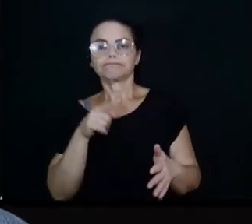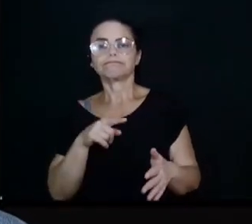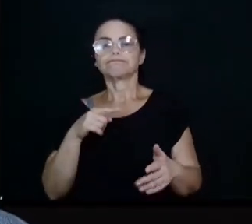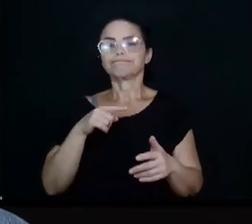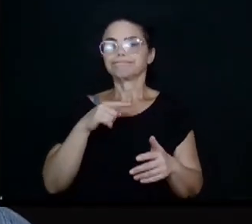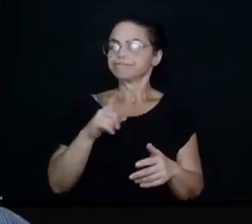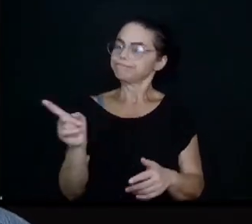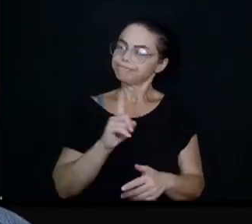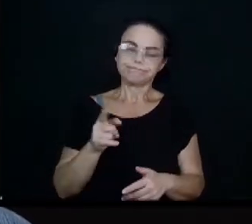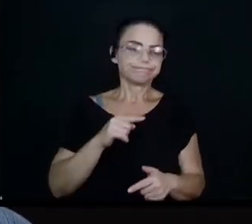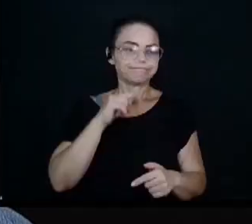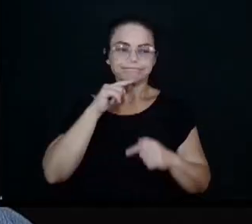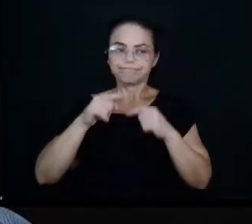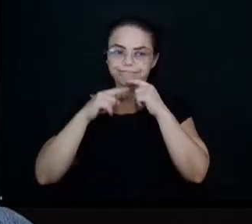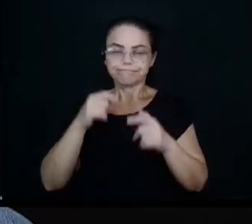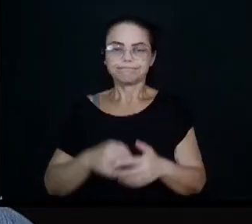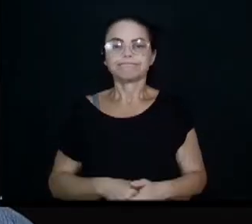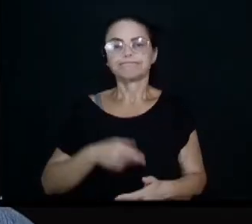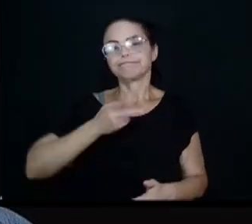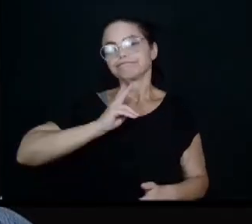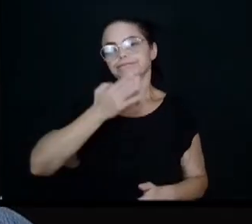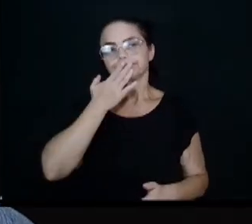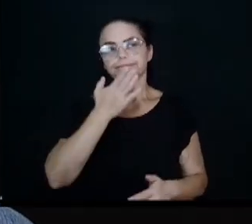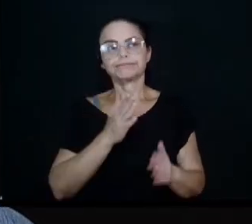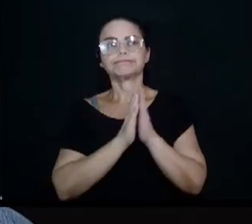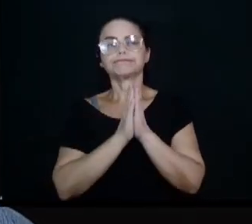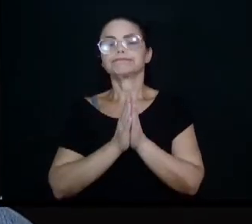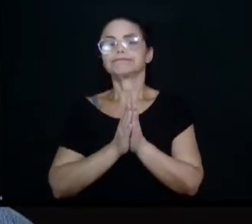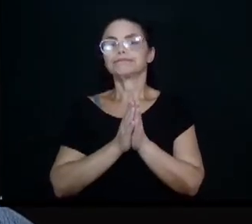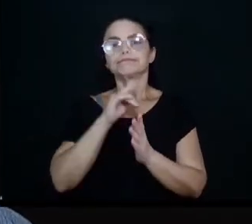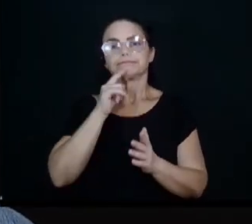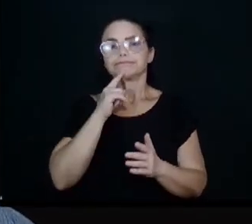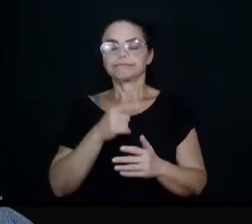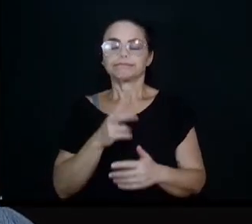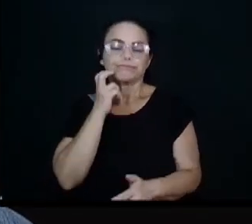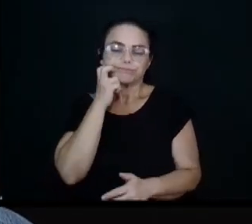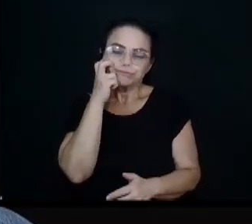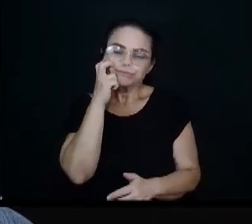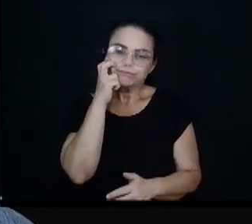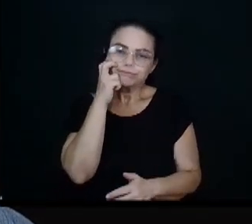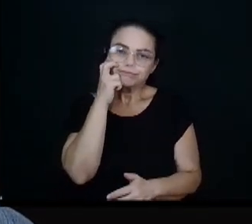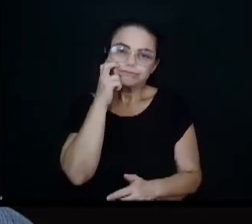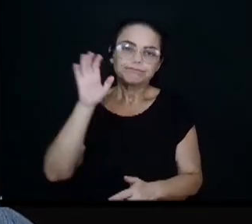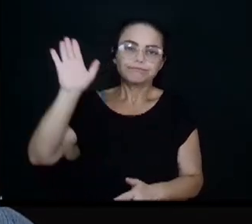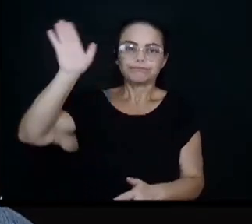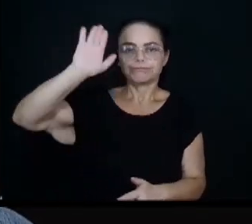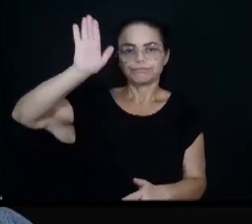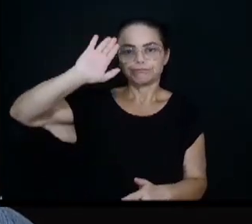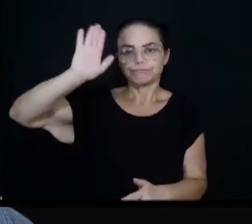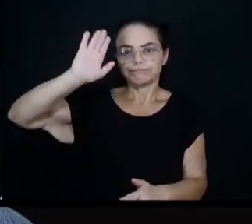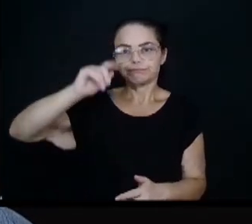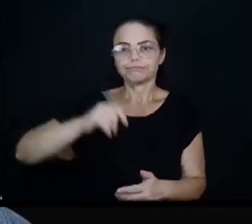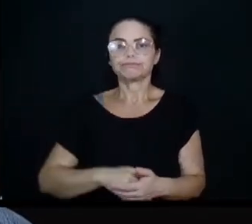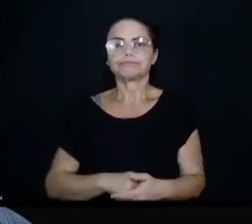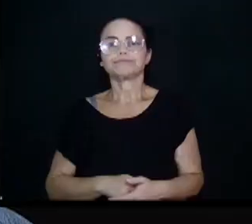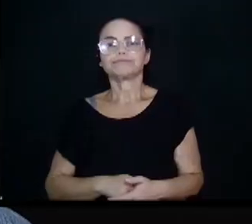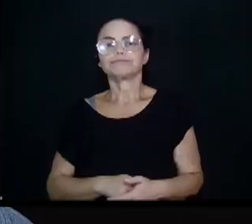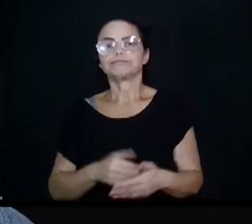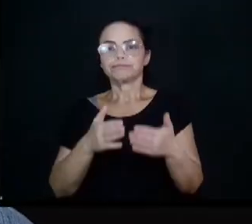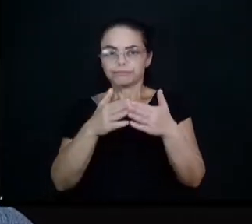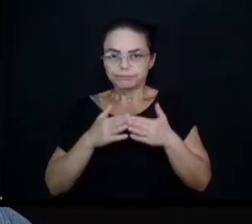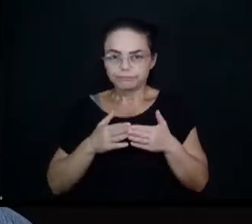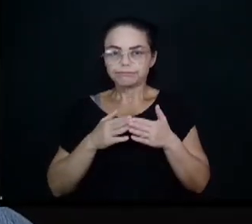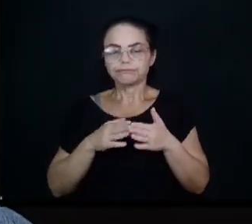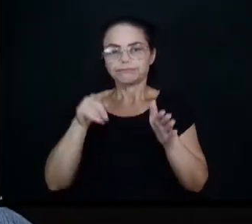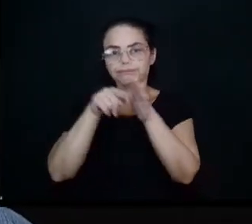outros. Então eu sempre peço, quem tiver dúvida, não fique com vergonha. Levanta o dedo, peça licença, faça a pergunta,